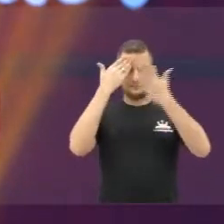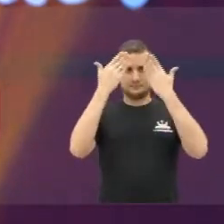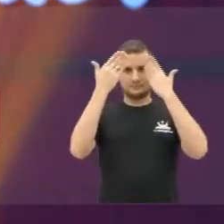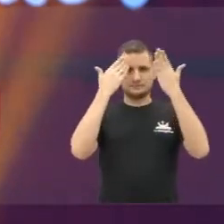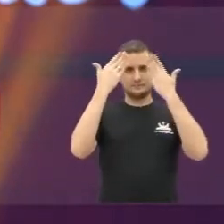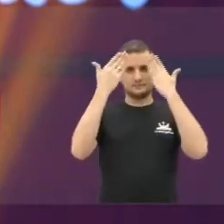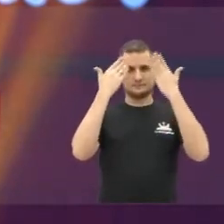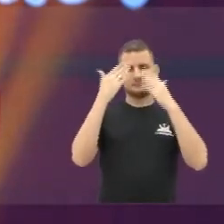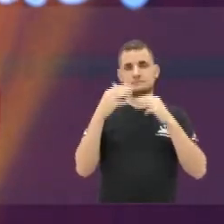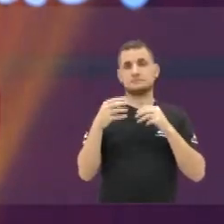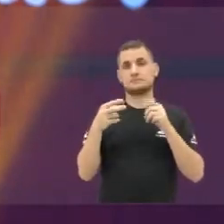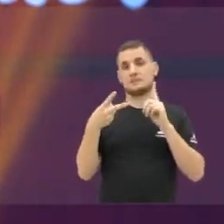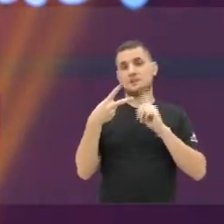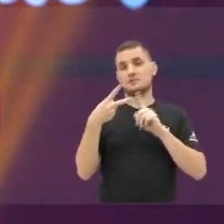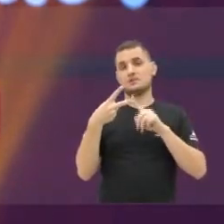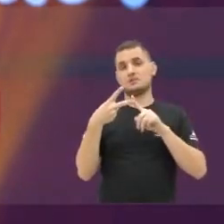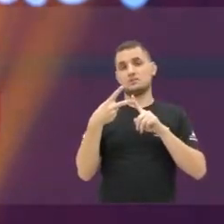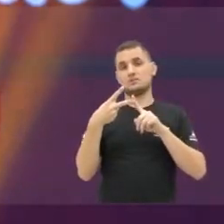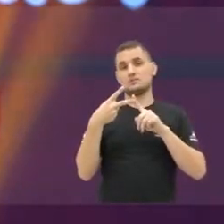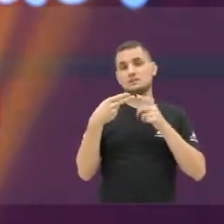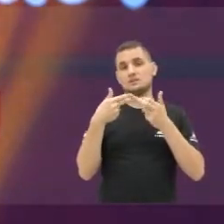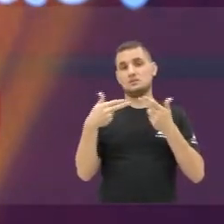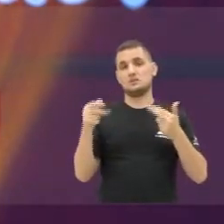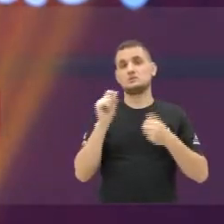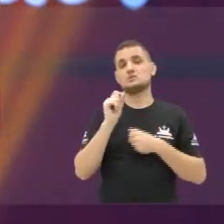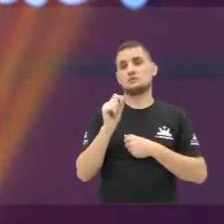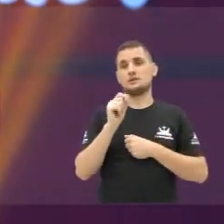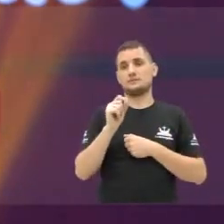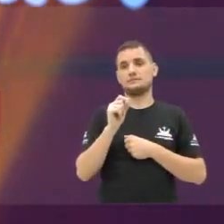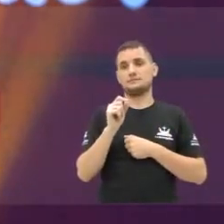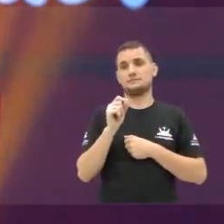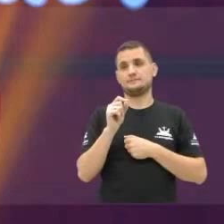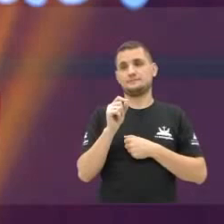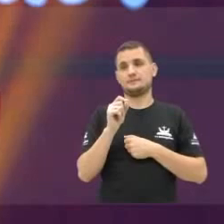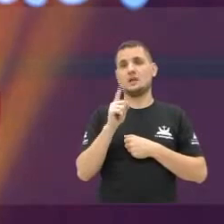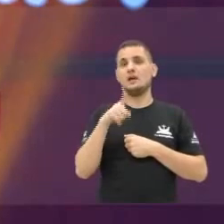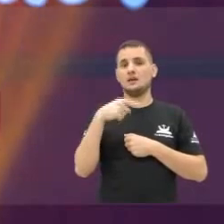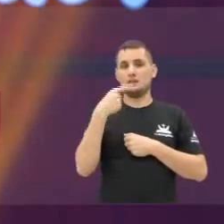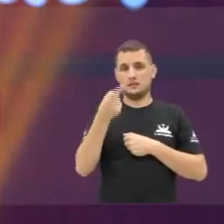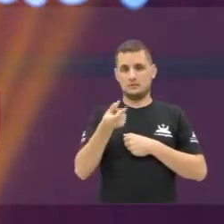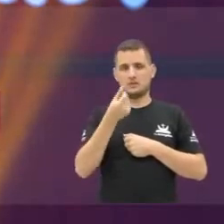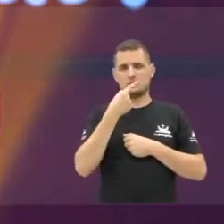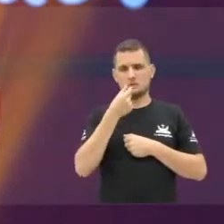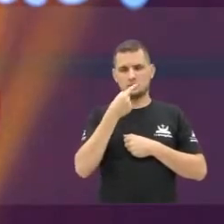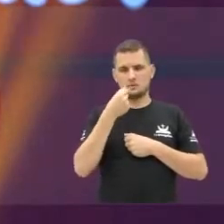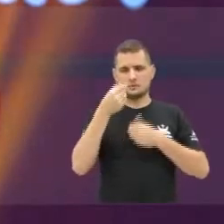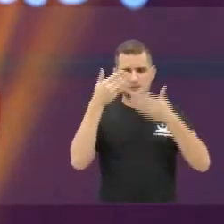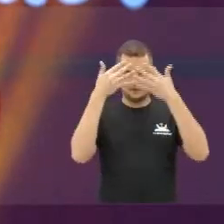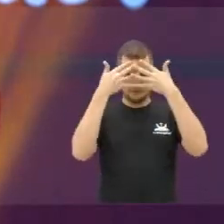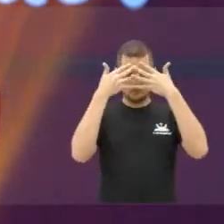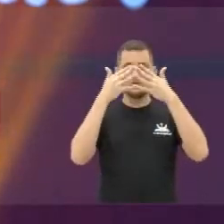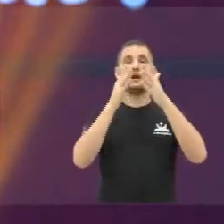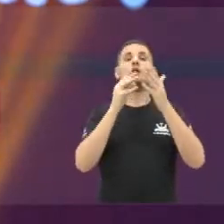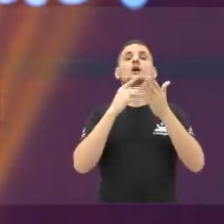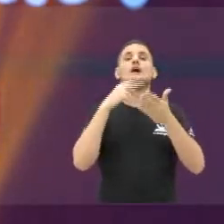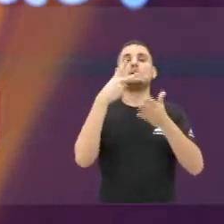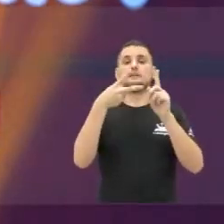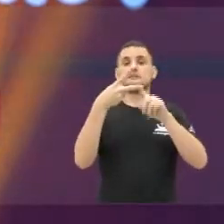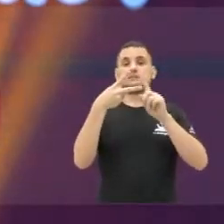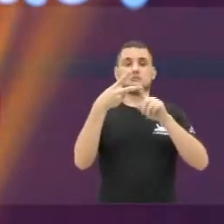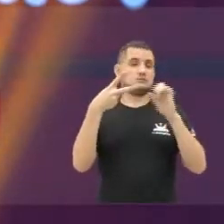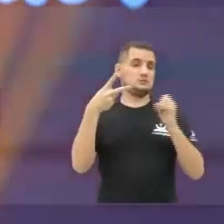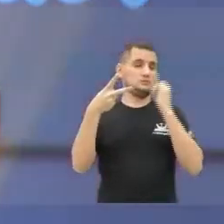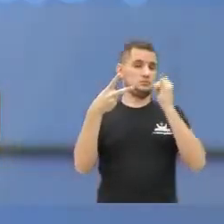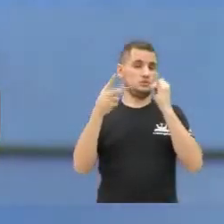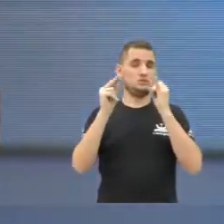Mas a segunda atitude para sair da depressão, depois de exercício físico, foi a oração